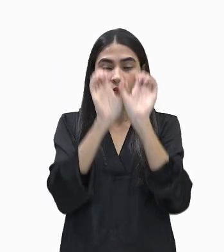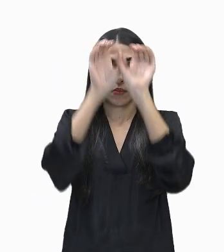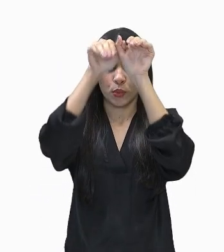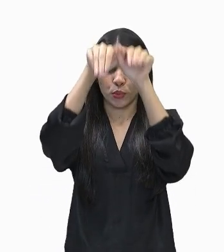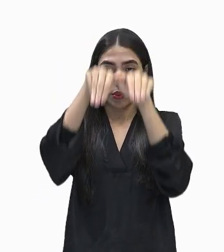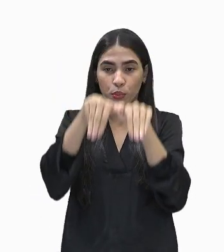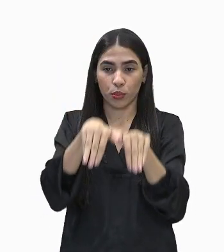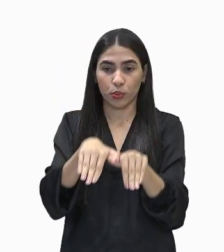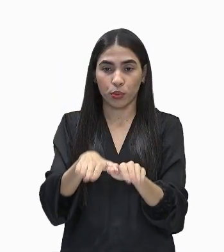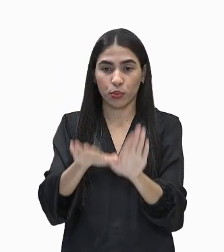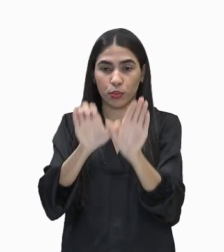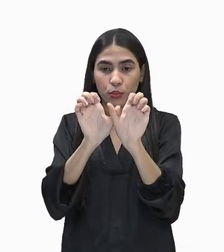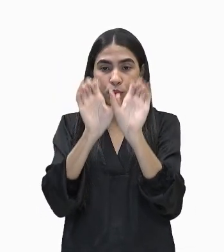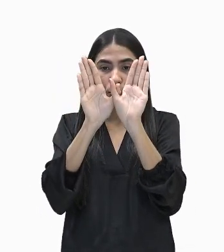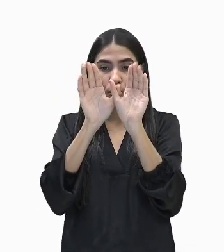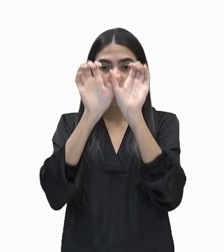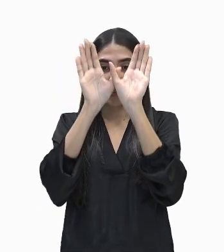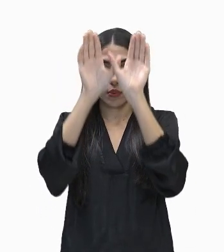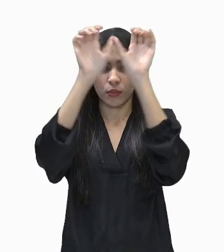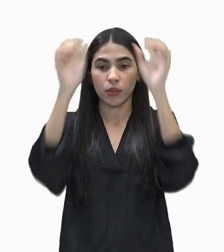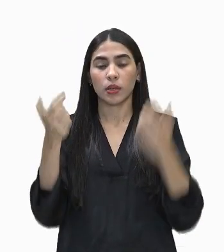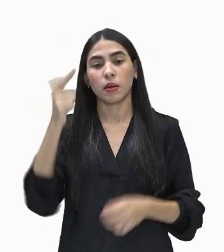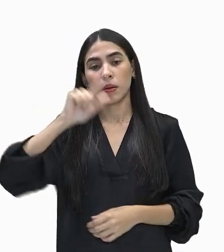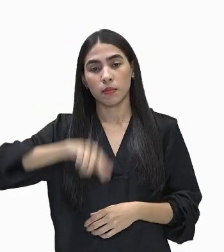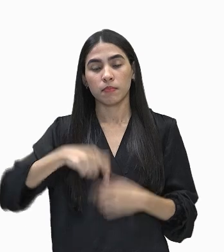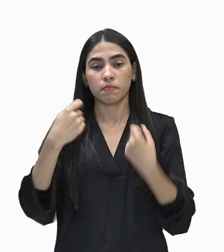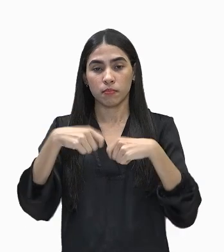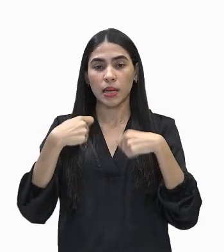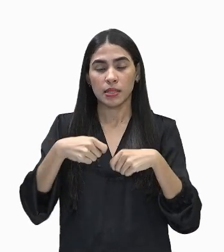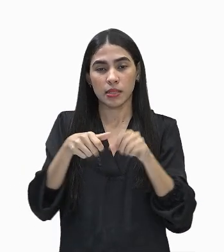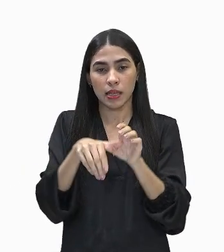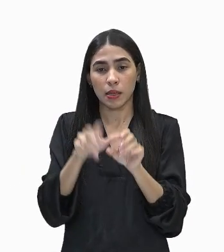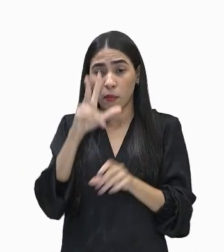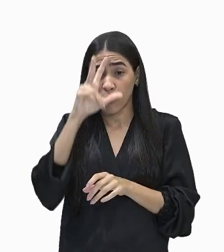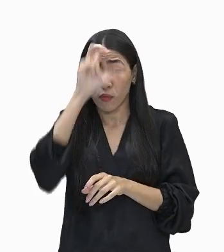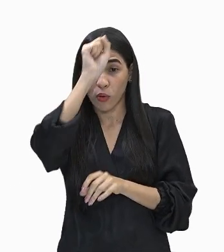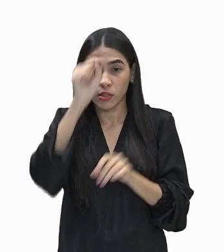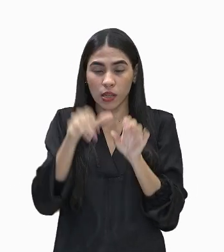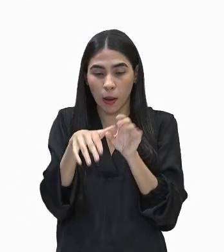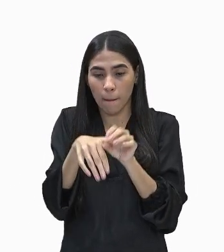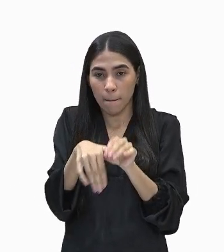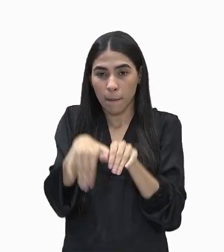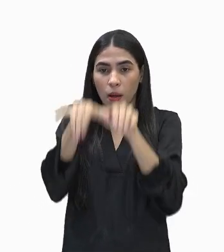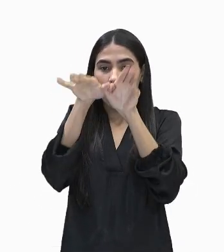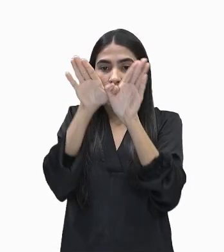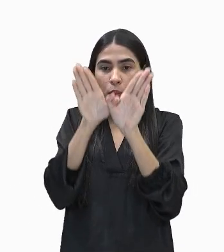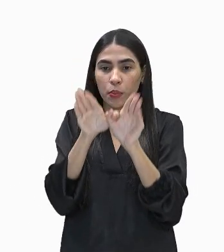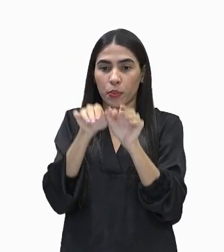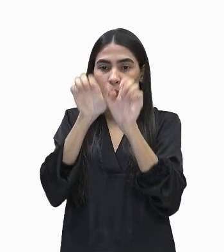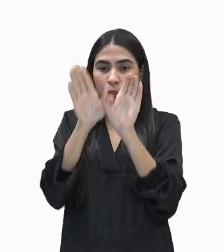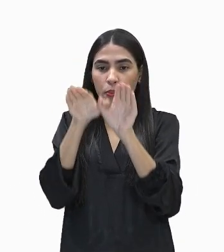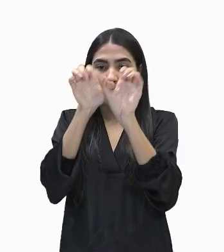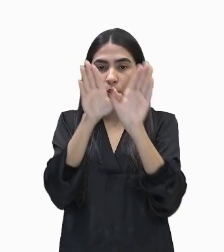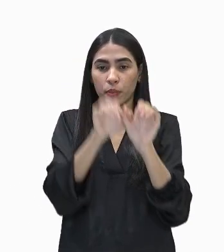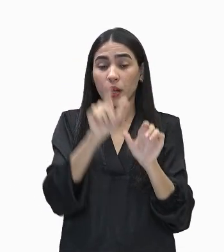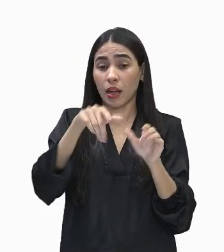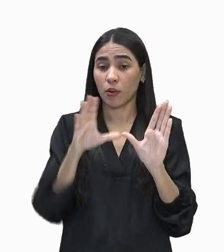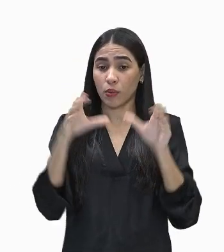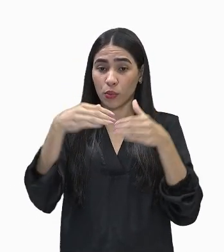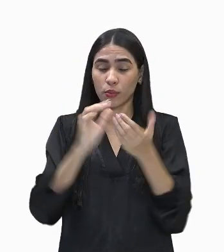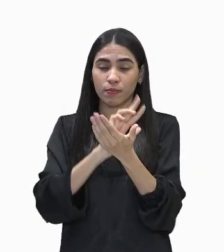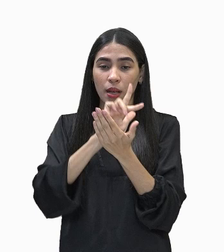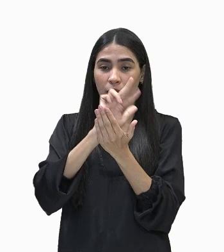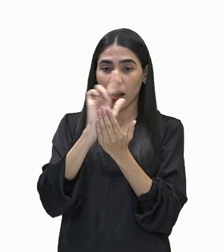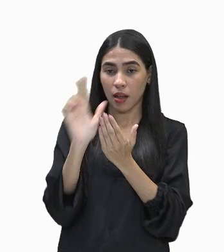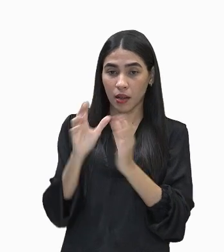no momento que ela precisa dar aquela prepulsão. É um grupo que vai ter uma grande diversidade